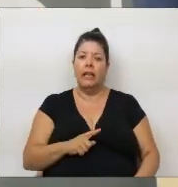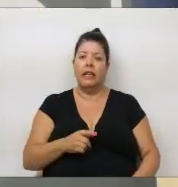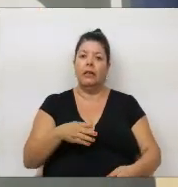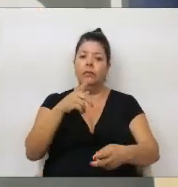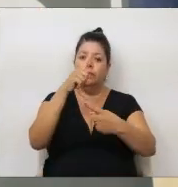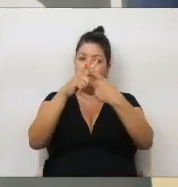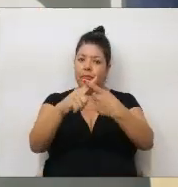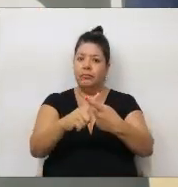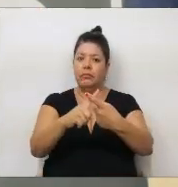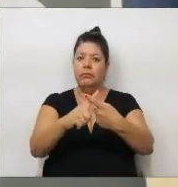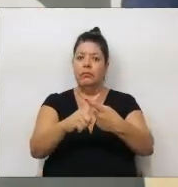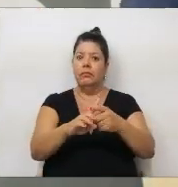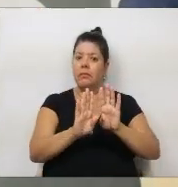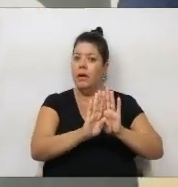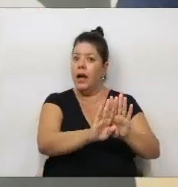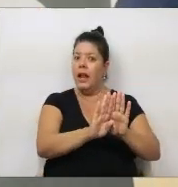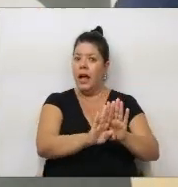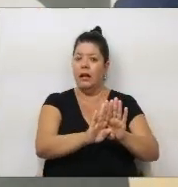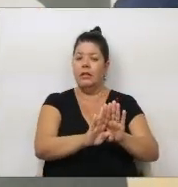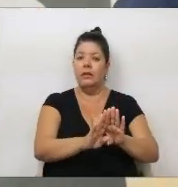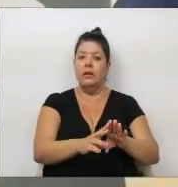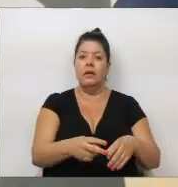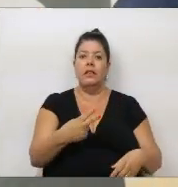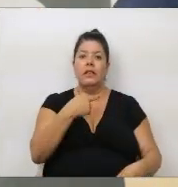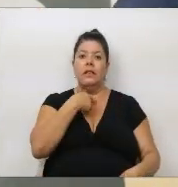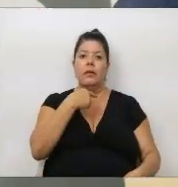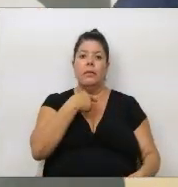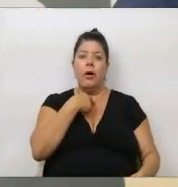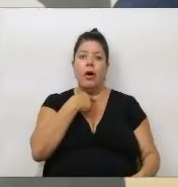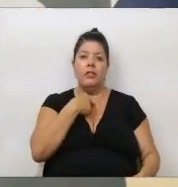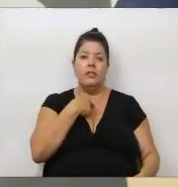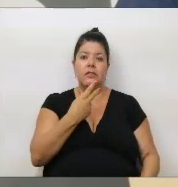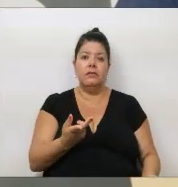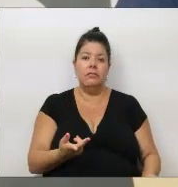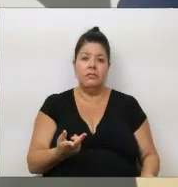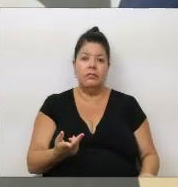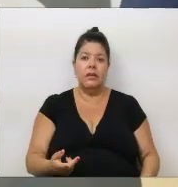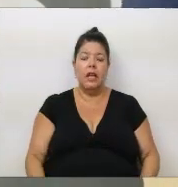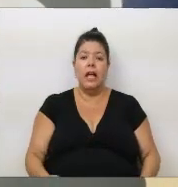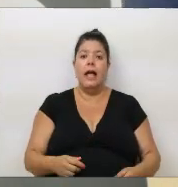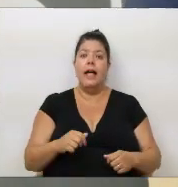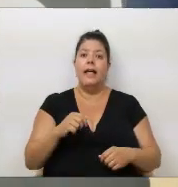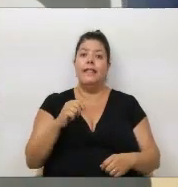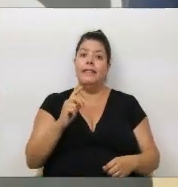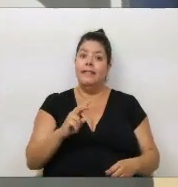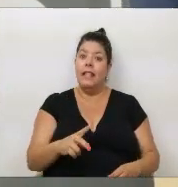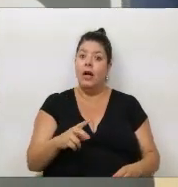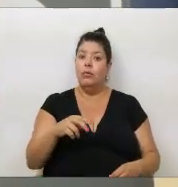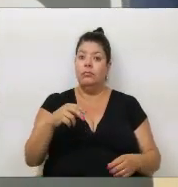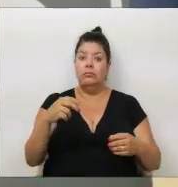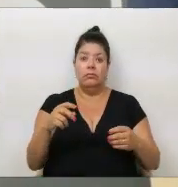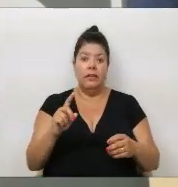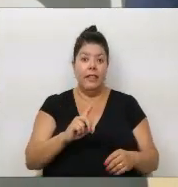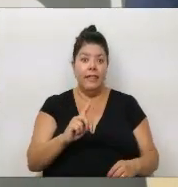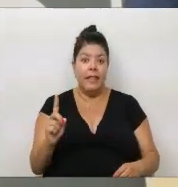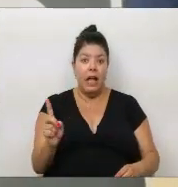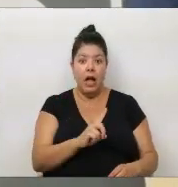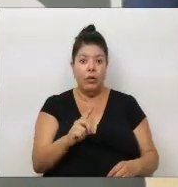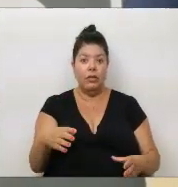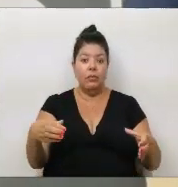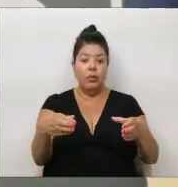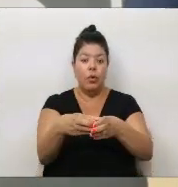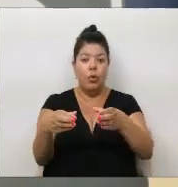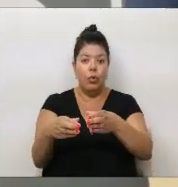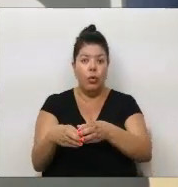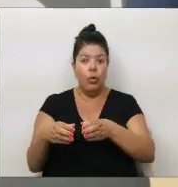deixar que isso aconteça. Vou repetir, não seremos um partido de trocas e trocos. Portanto, não